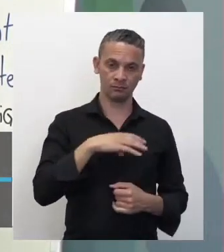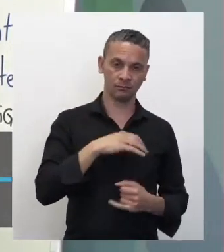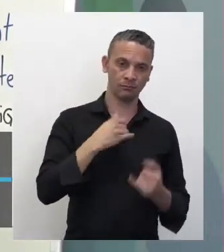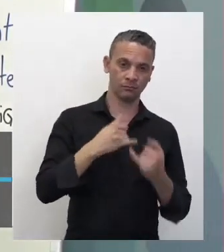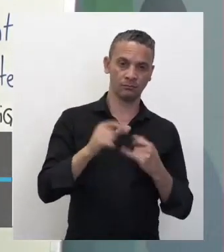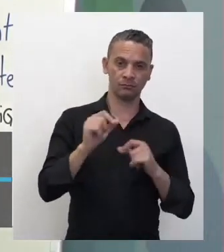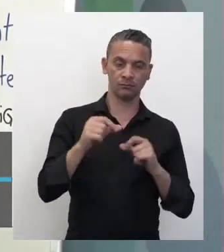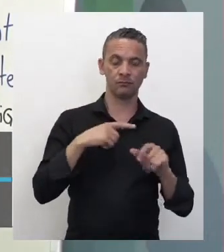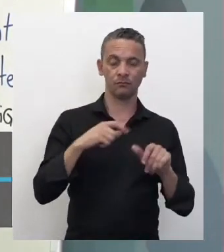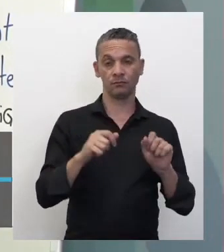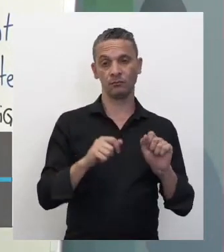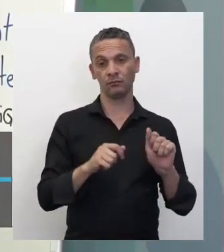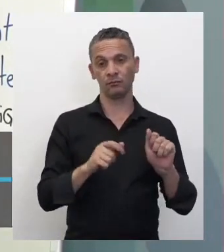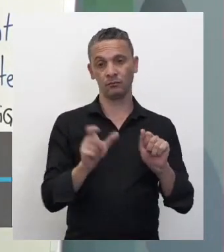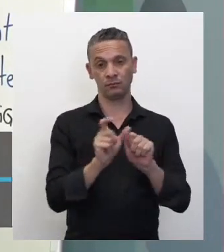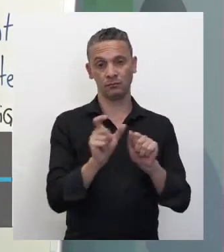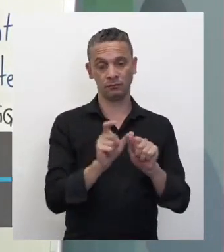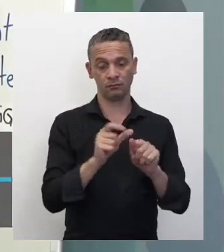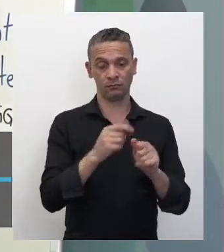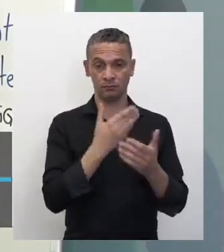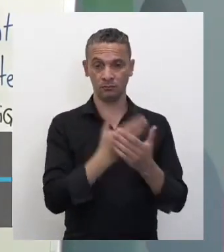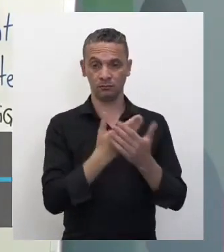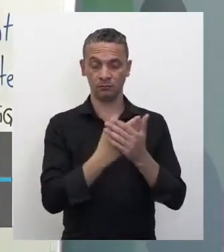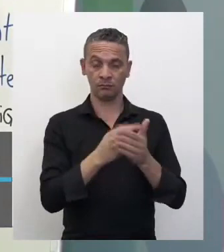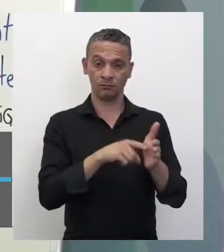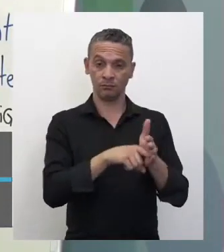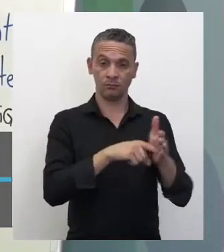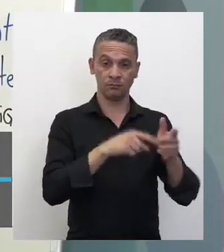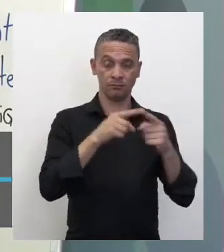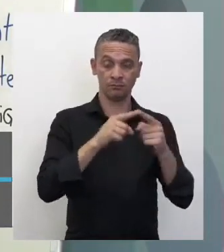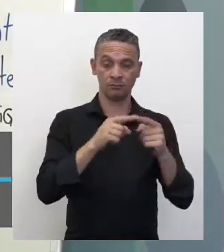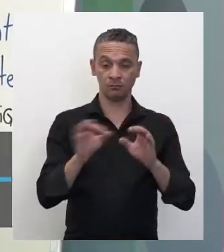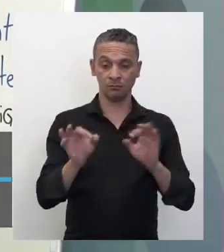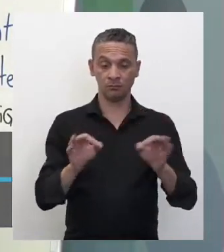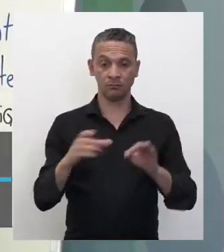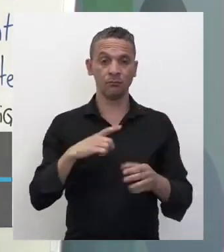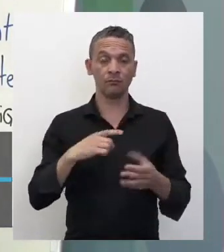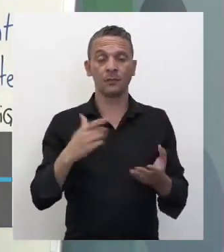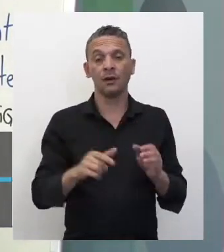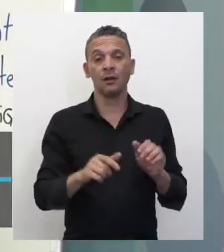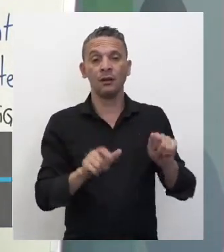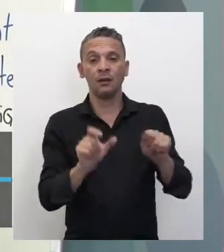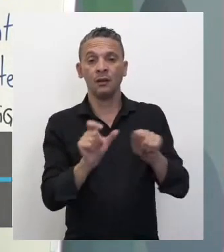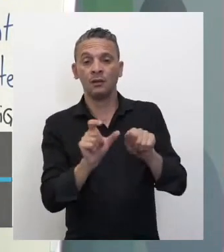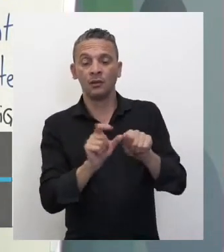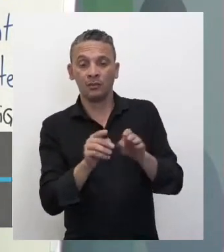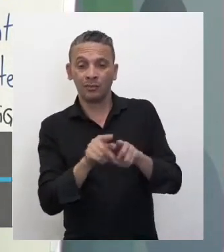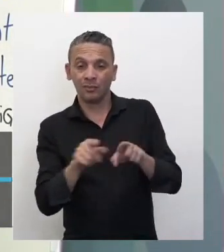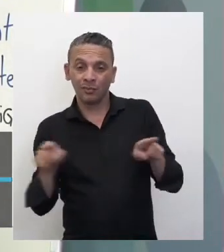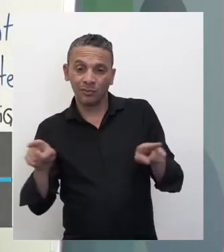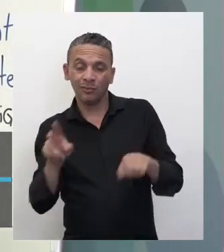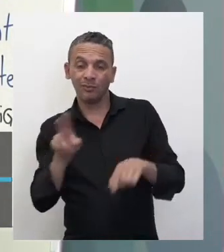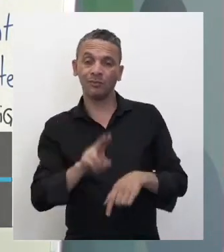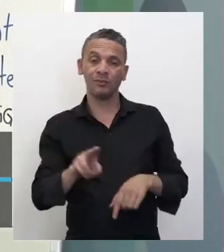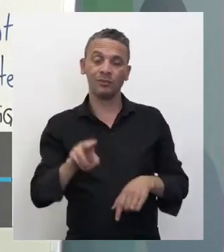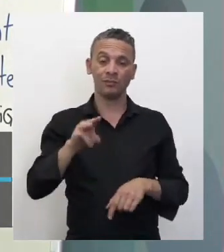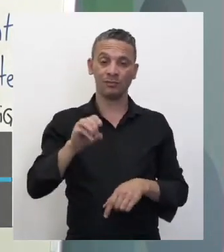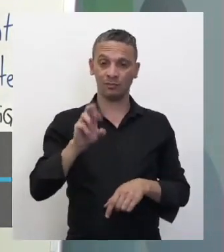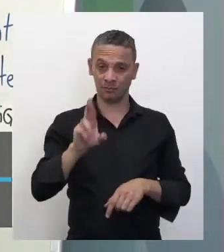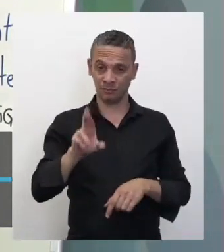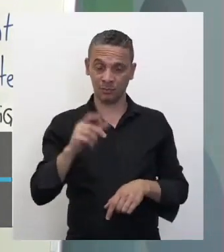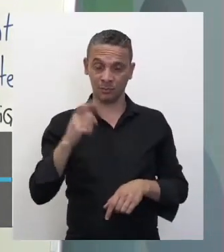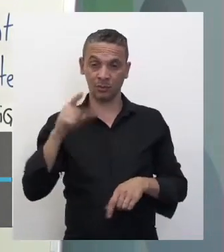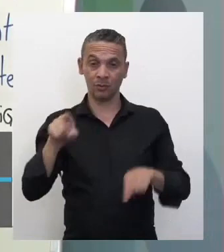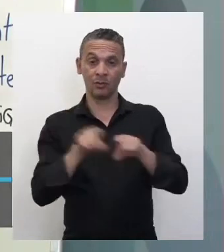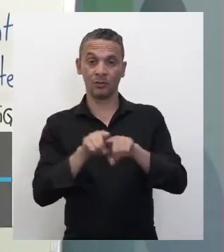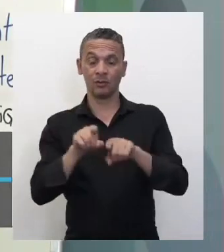um adjetivo, que foi o que a gente estudou durante esse bimestre, né? Os adjetivos longos a gente tem que usar o more, e os curtos a gente